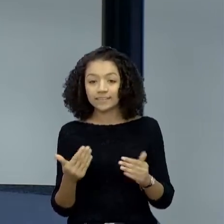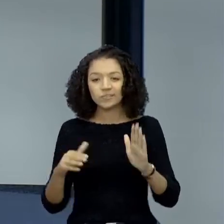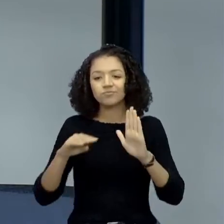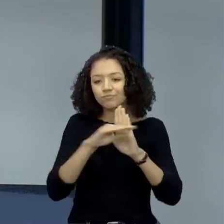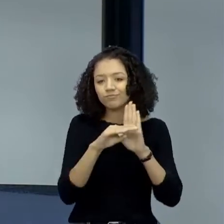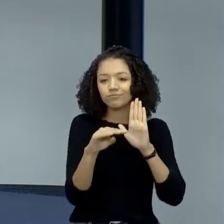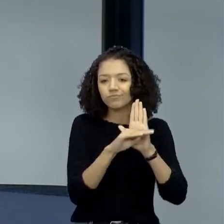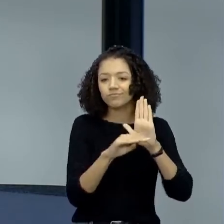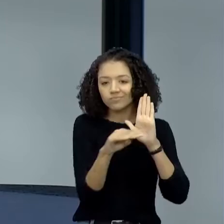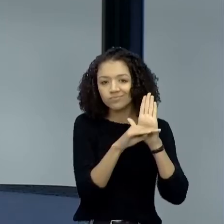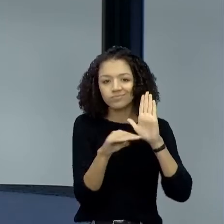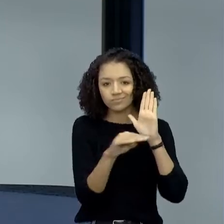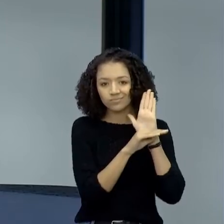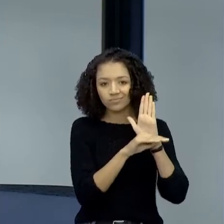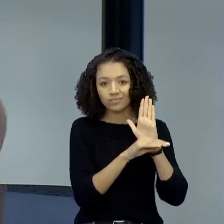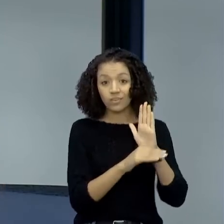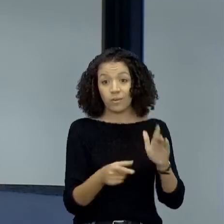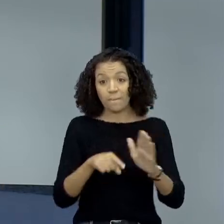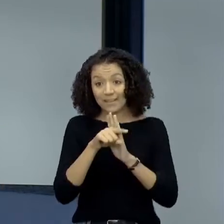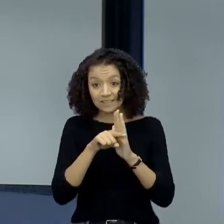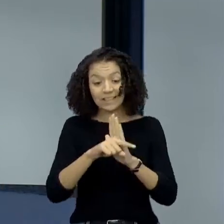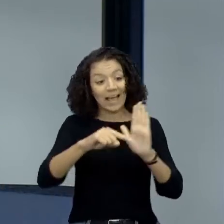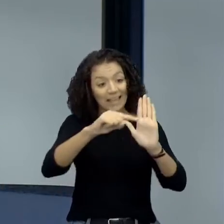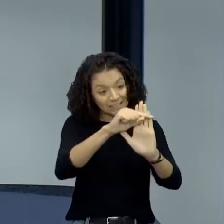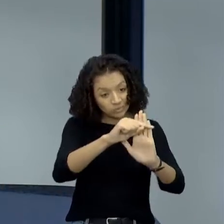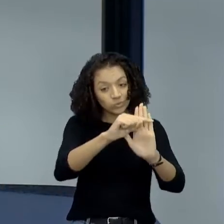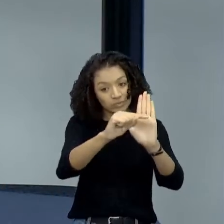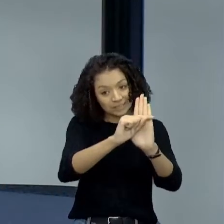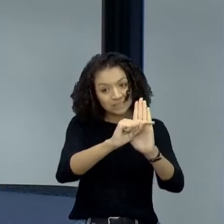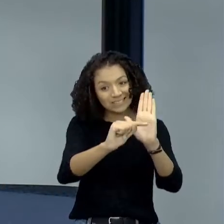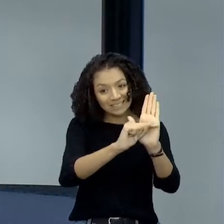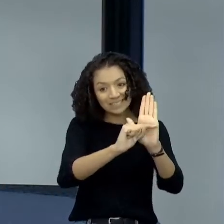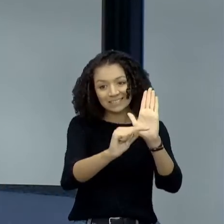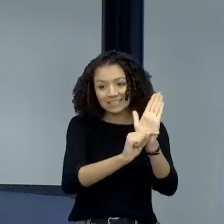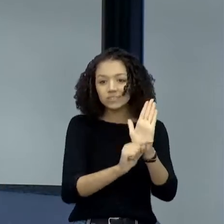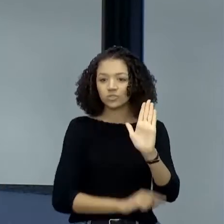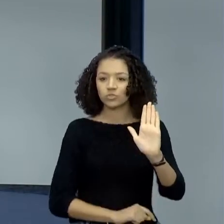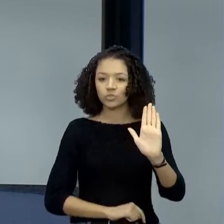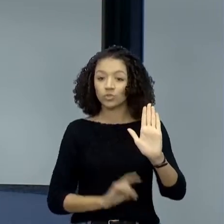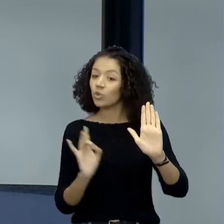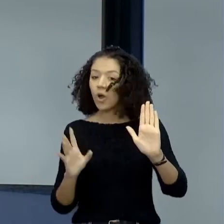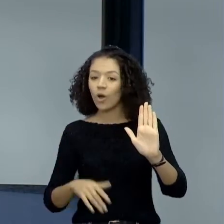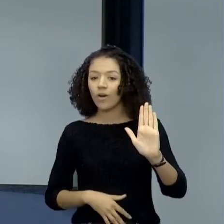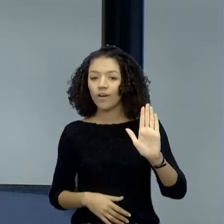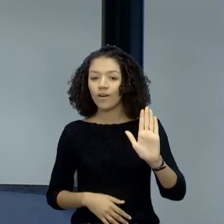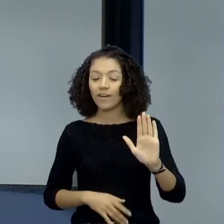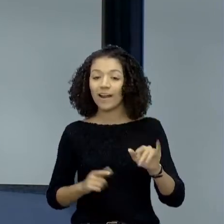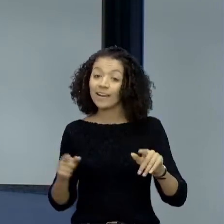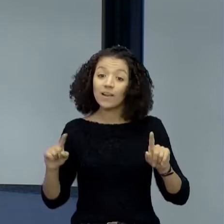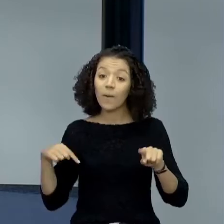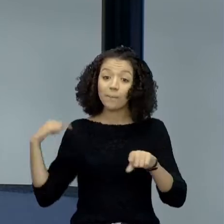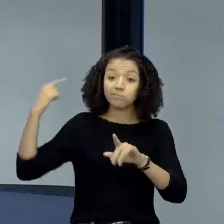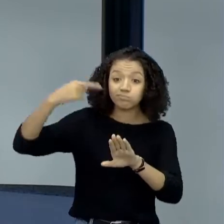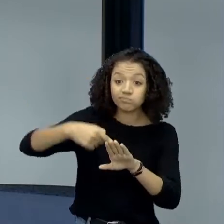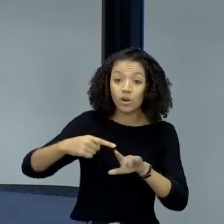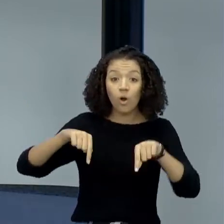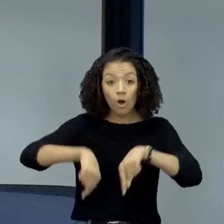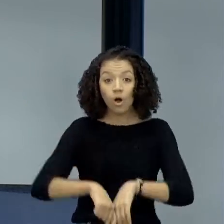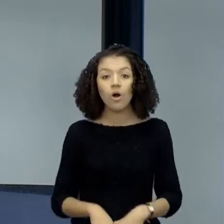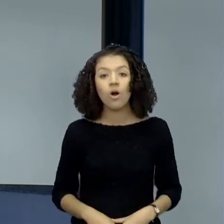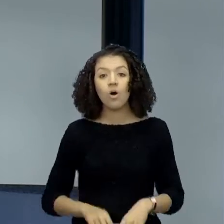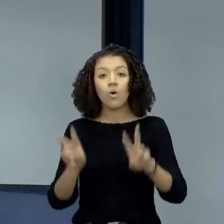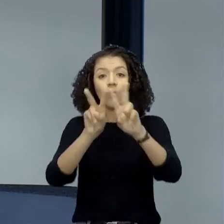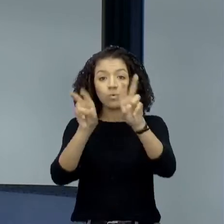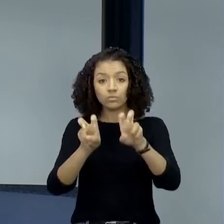né? Você deixava, às vezes, você vai pesquisar isso, isso ou isso. E no meu componente, que é o Cultura e Sociedade, teve vários momentos que era, olha, o